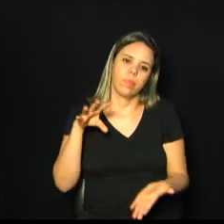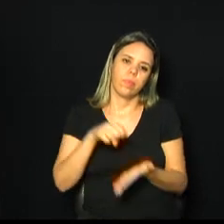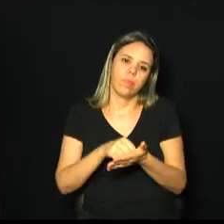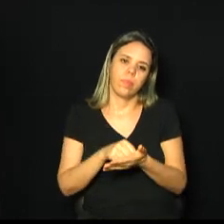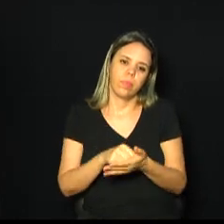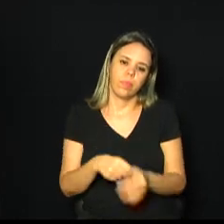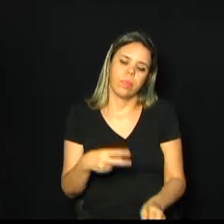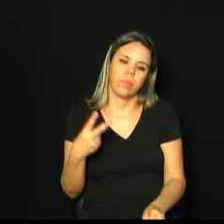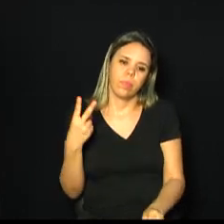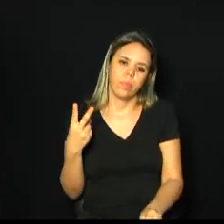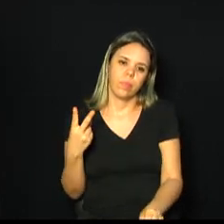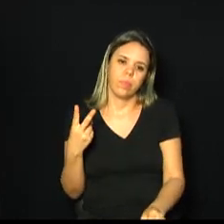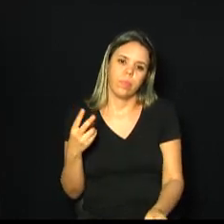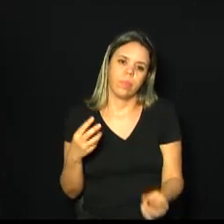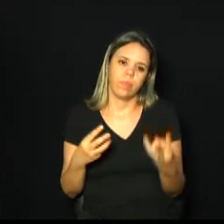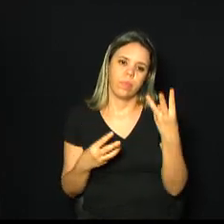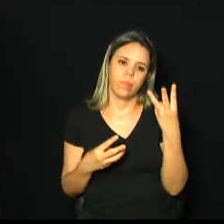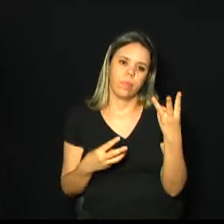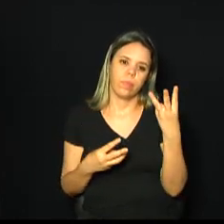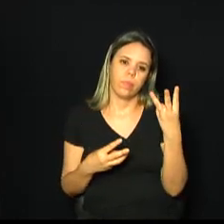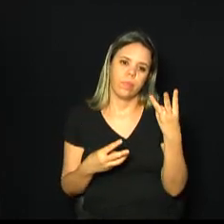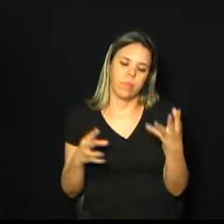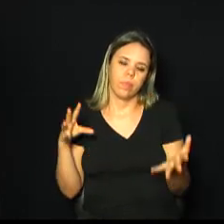2 cadastros, por 3 cadastros.